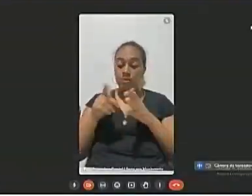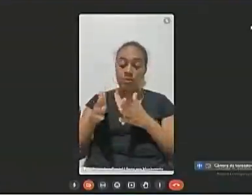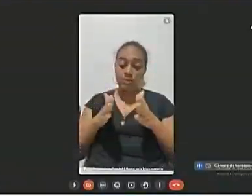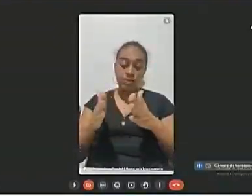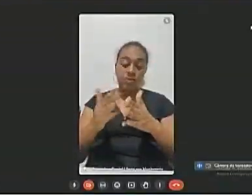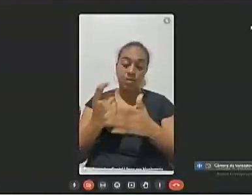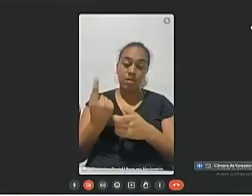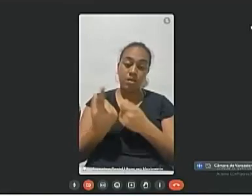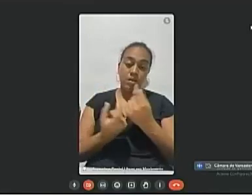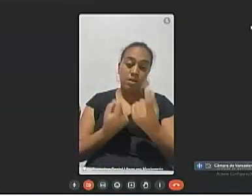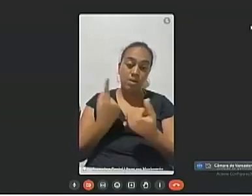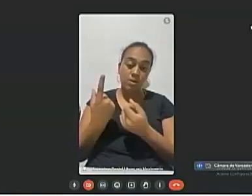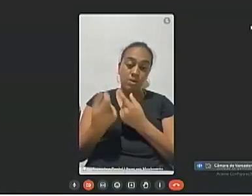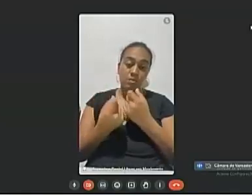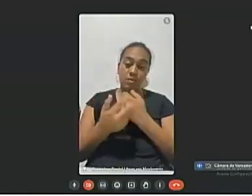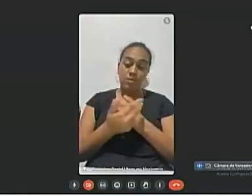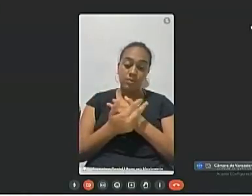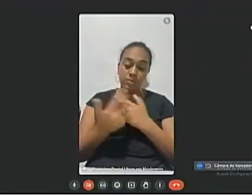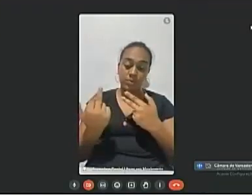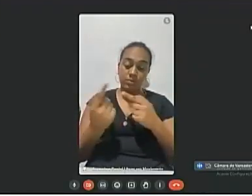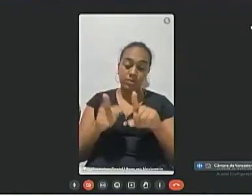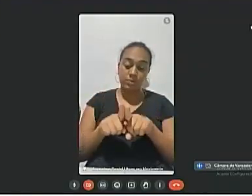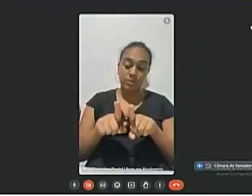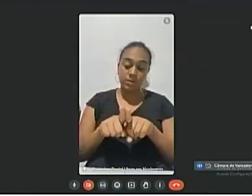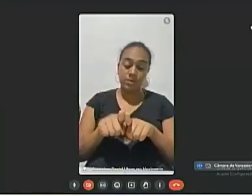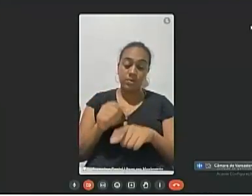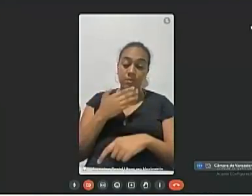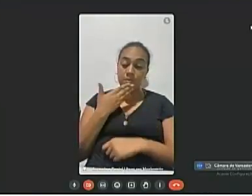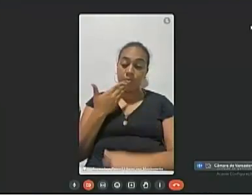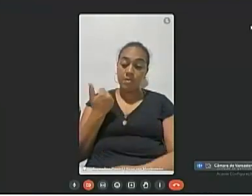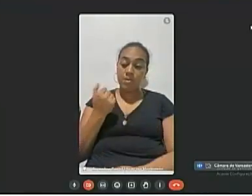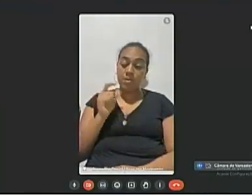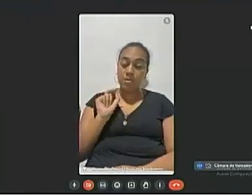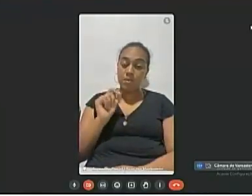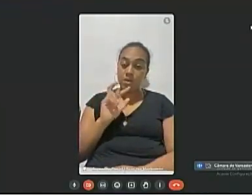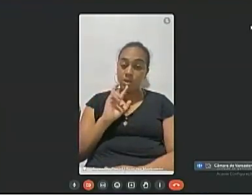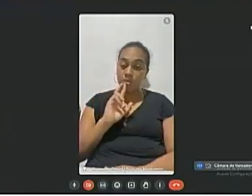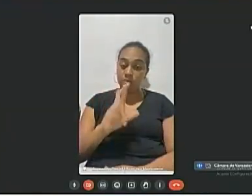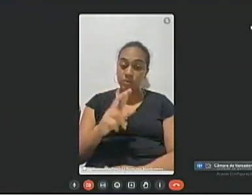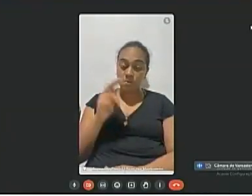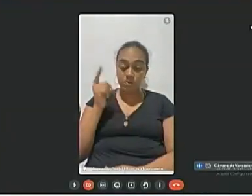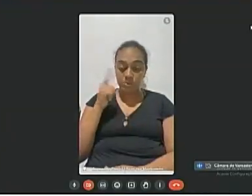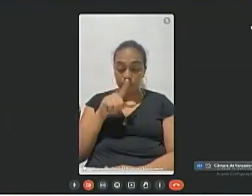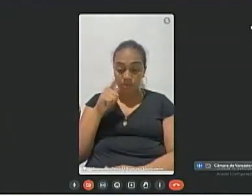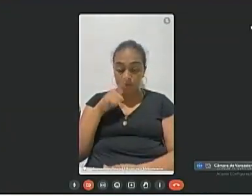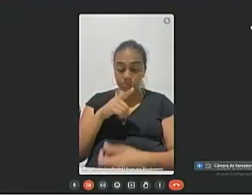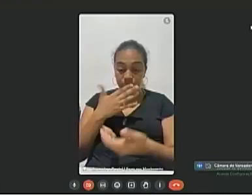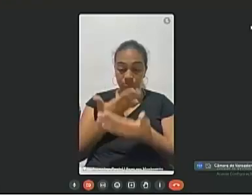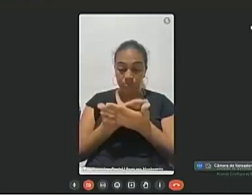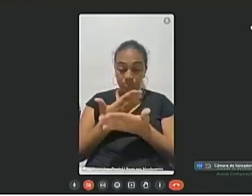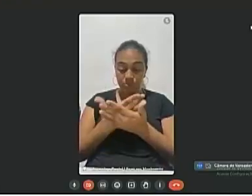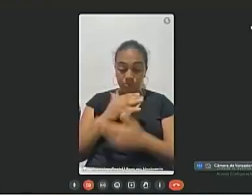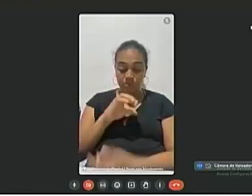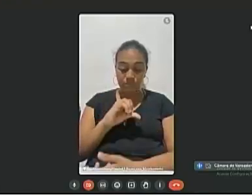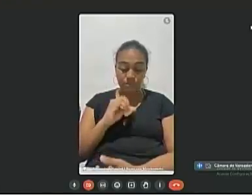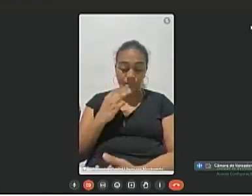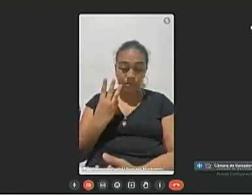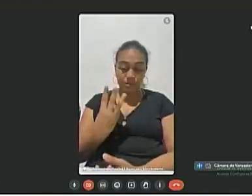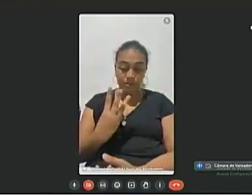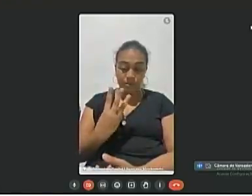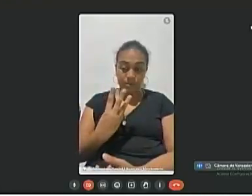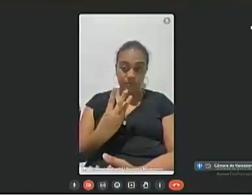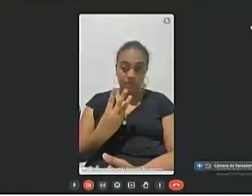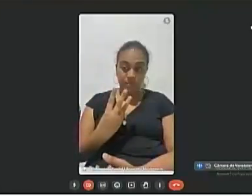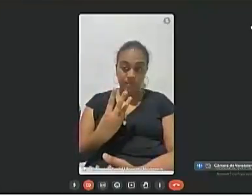com algumas escavações de leito ou alargamento. E o melhor resultado que nós conseguimos lá no estudo do HG 93 foi para a